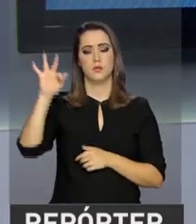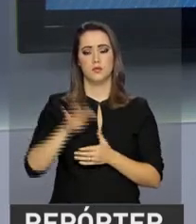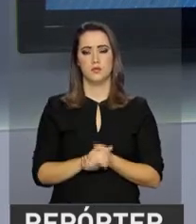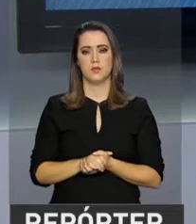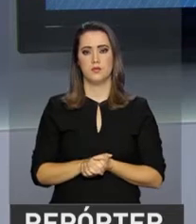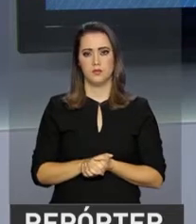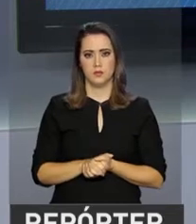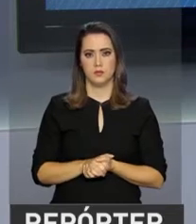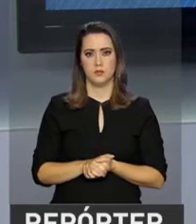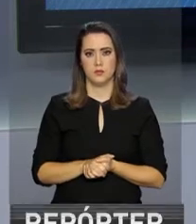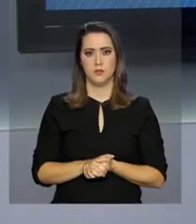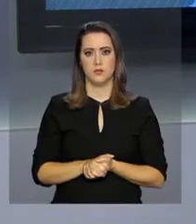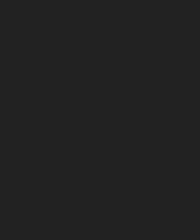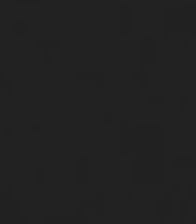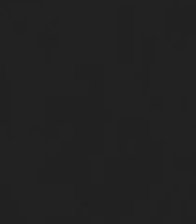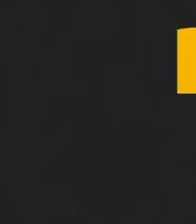do governo federal